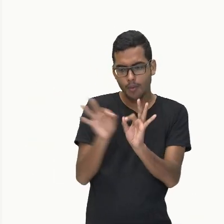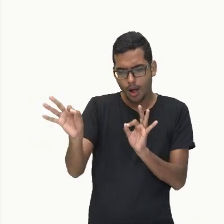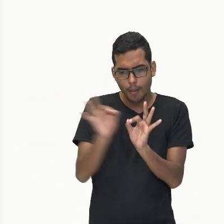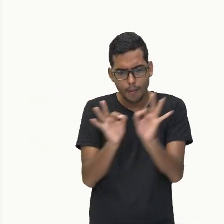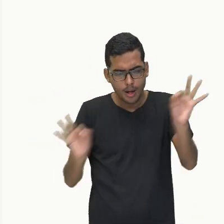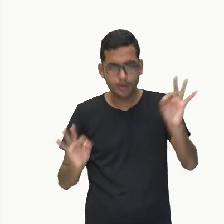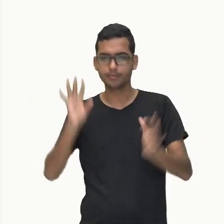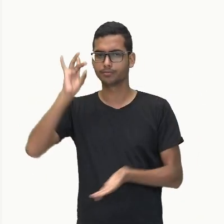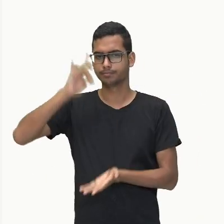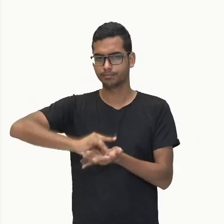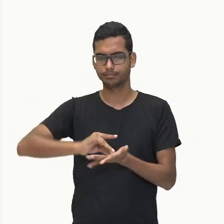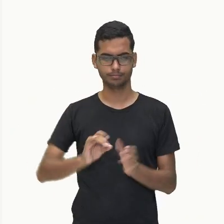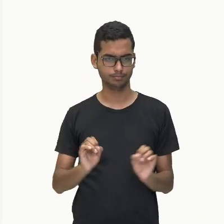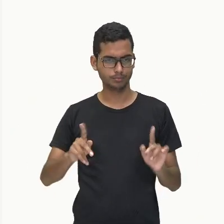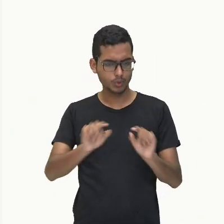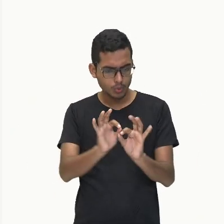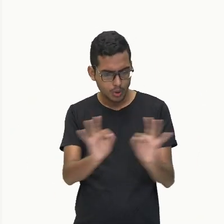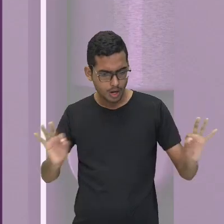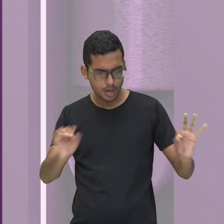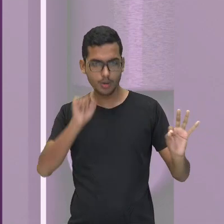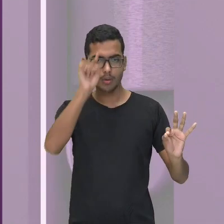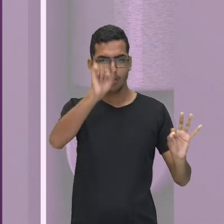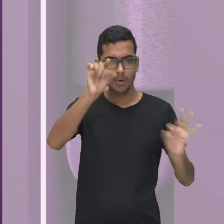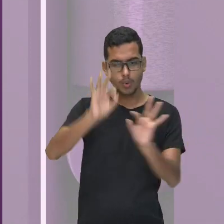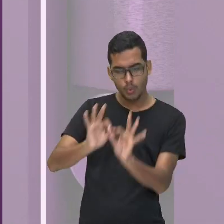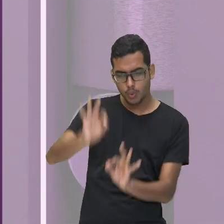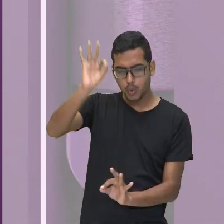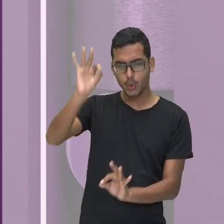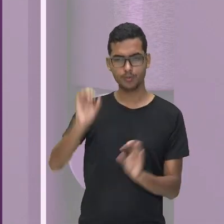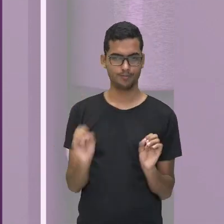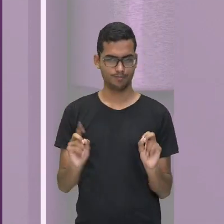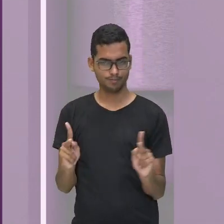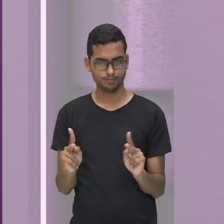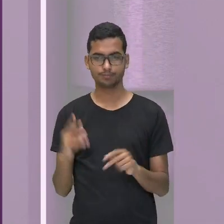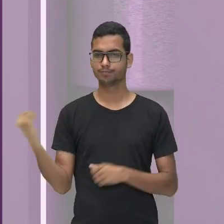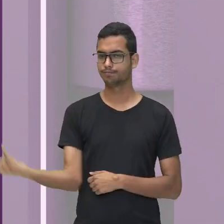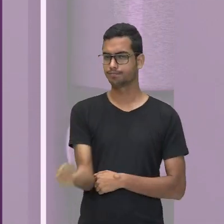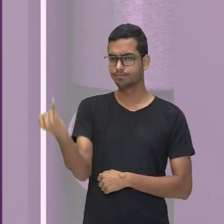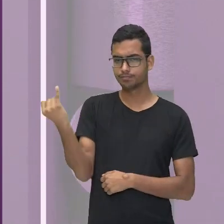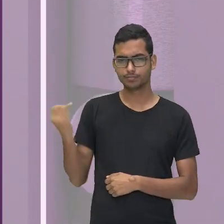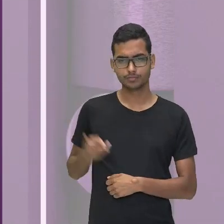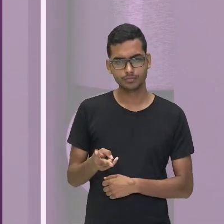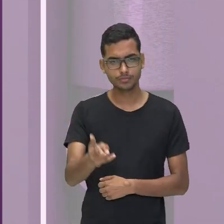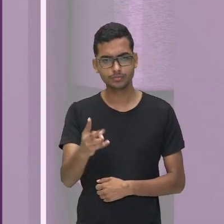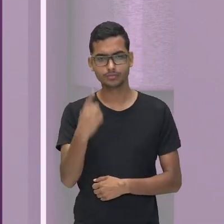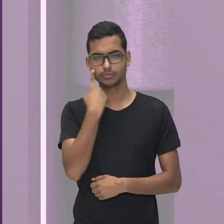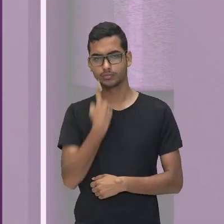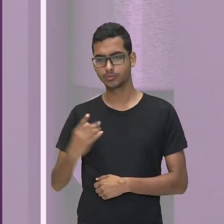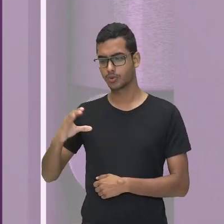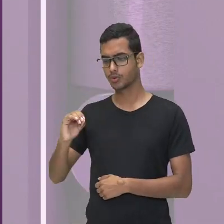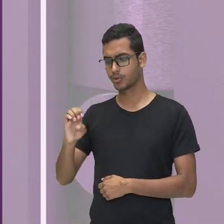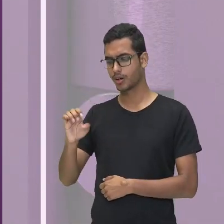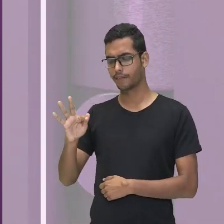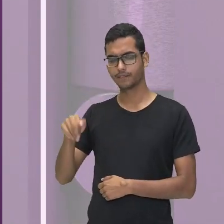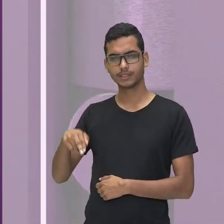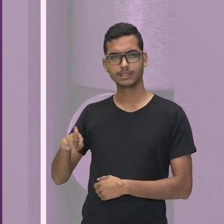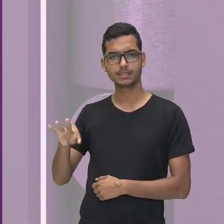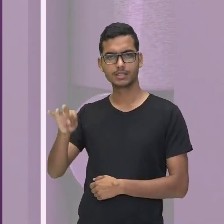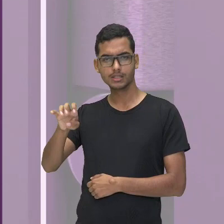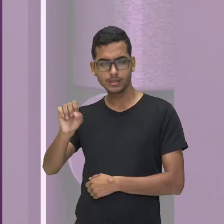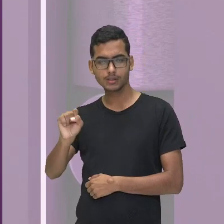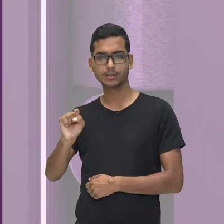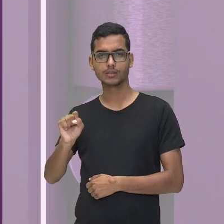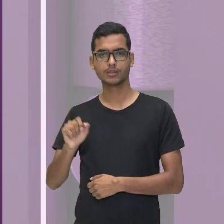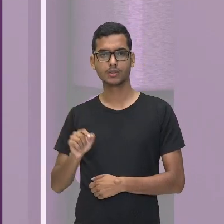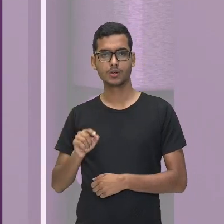um ponto até uma reta, tá? Então, a gente coloca esses coeficientes, né, coloca lá o